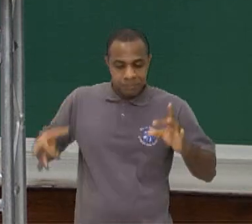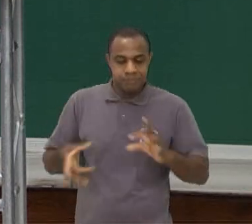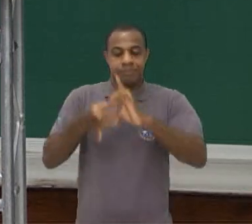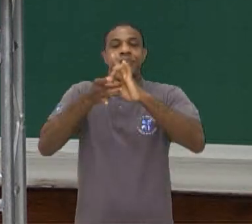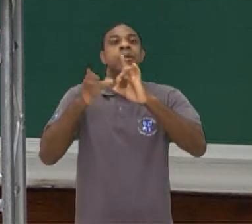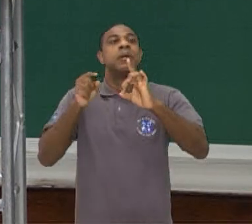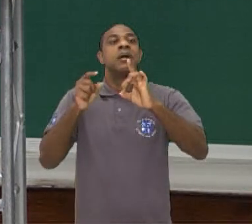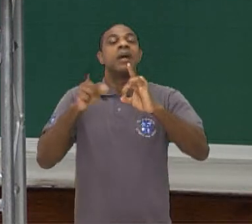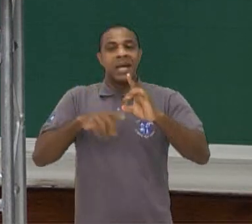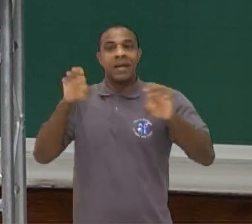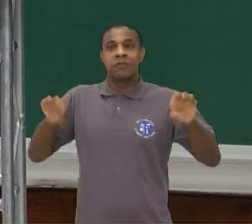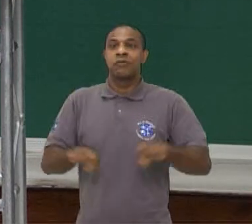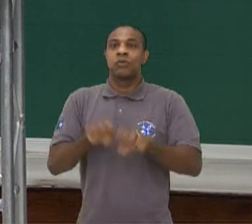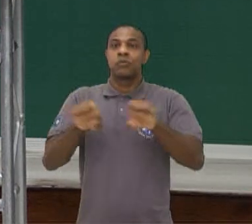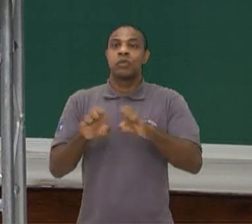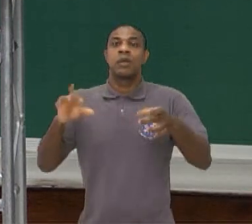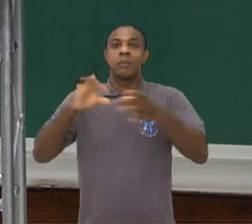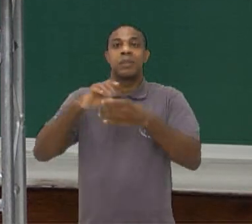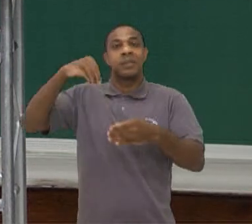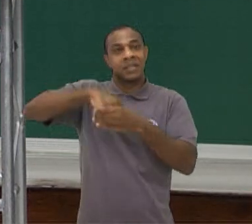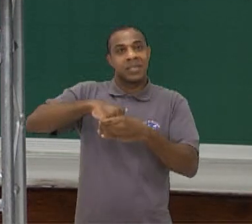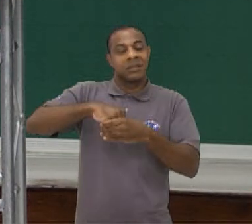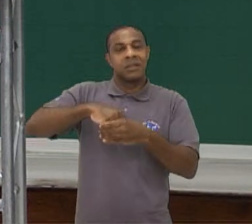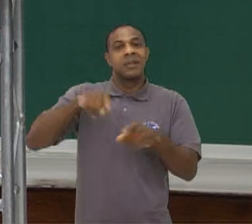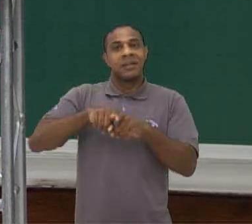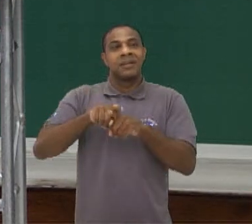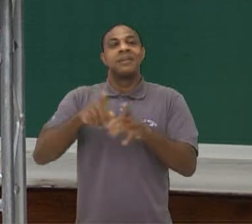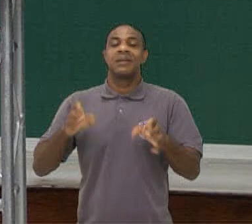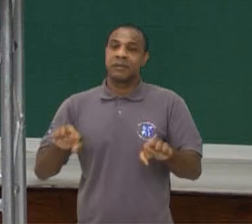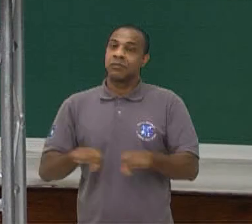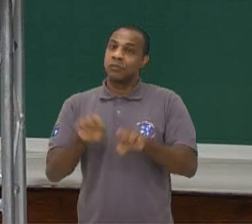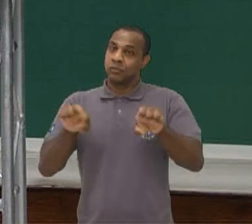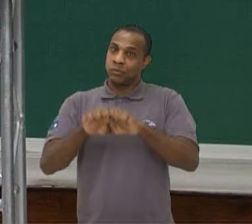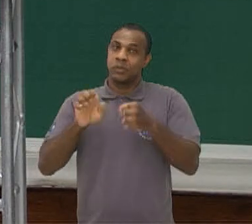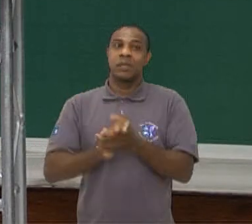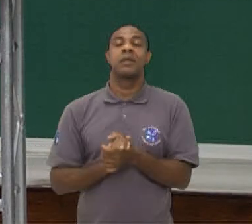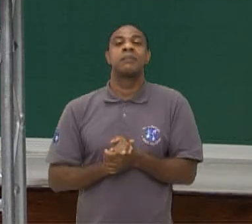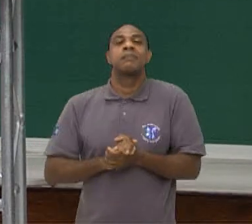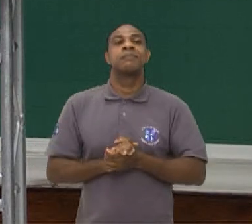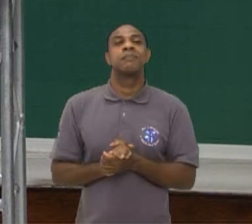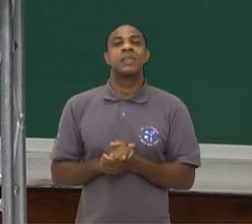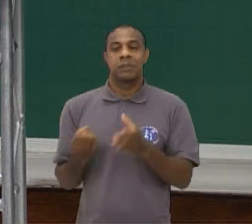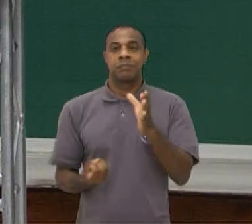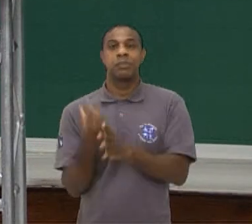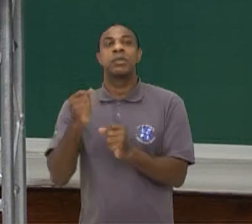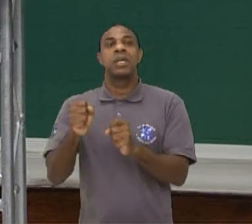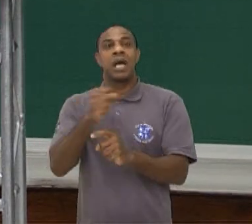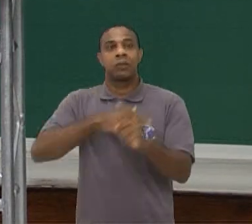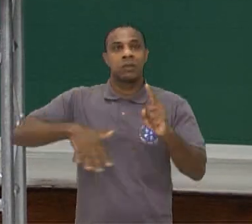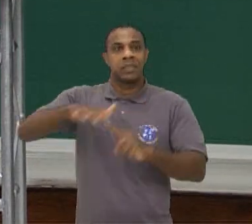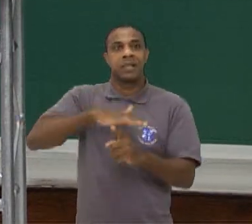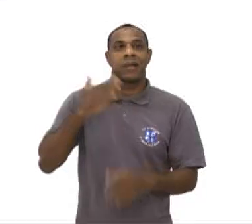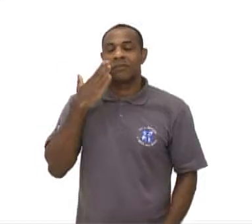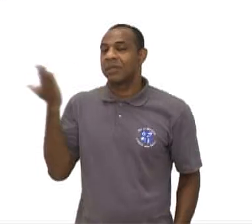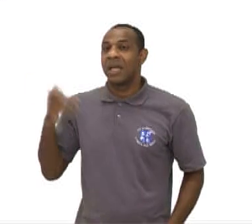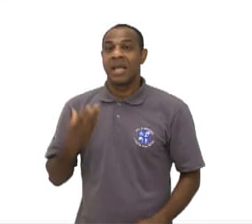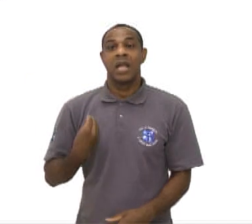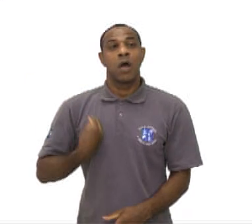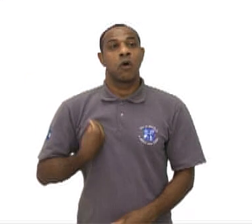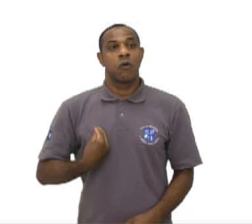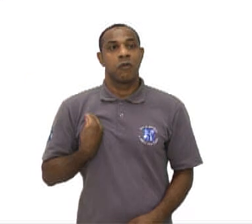faz parte da estrutura, como se fosse do esqueleto que forma toda a sociedade. Então, essa